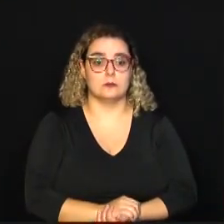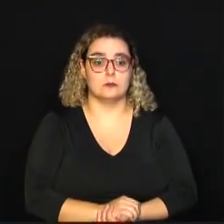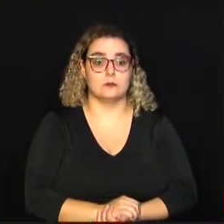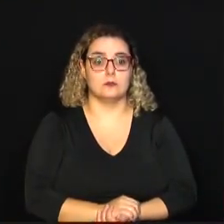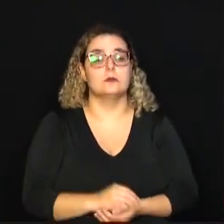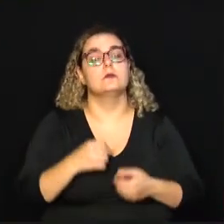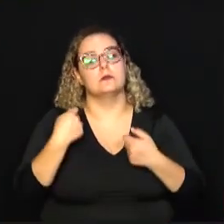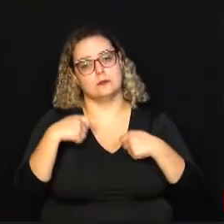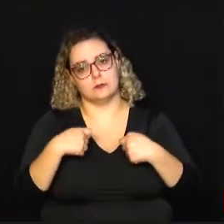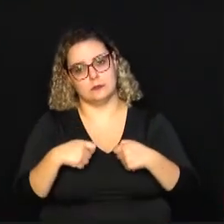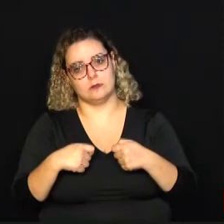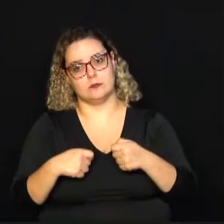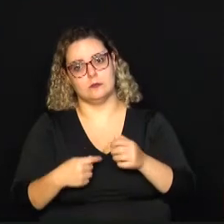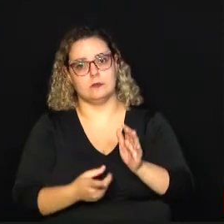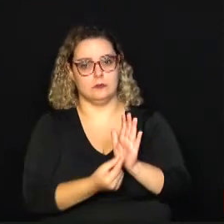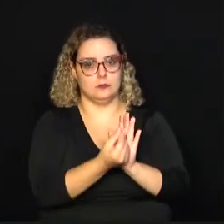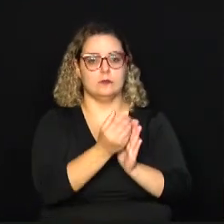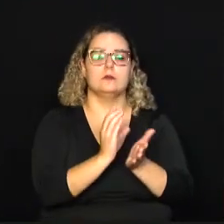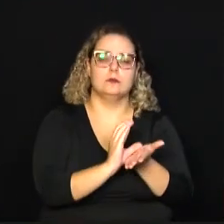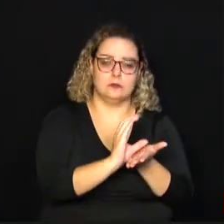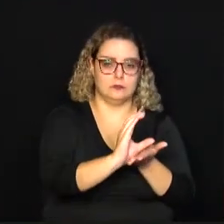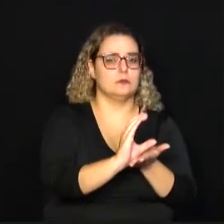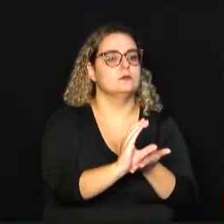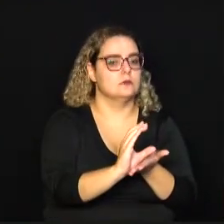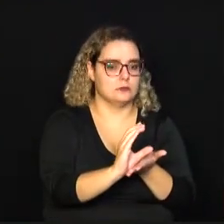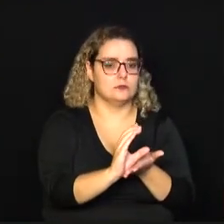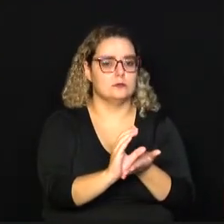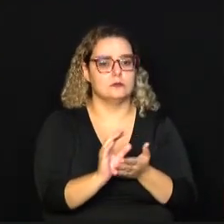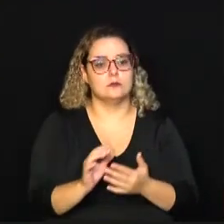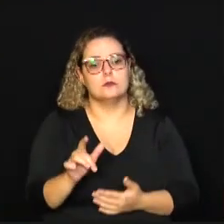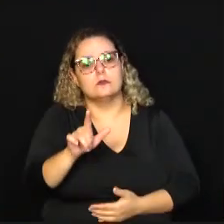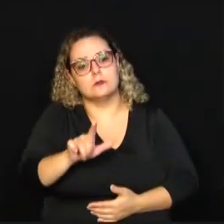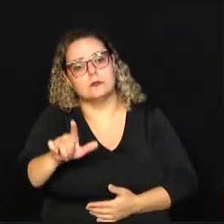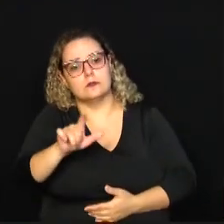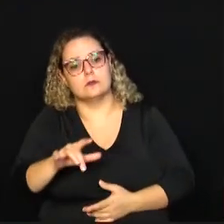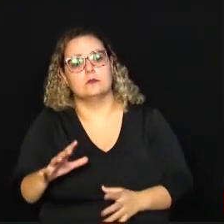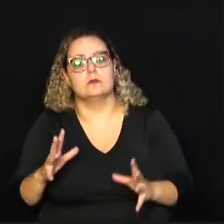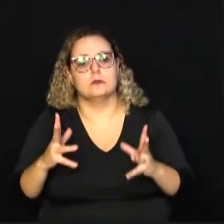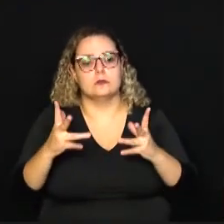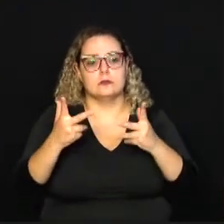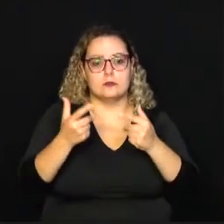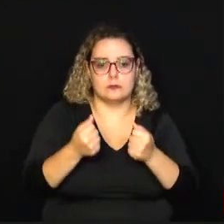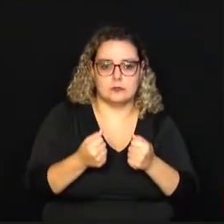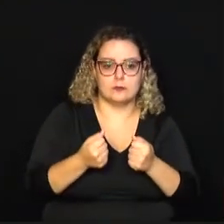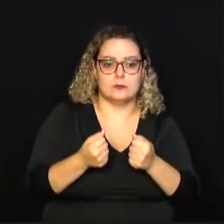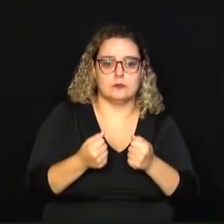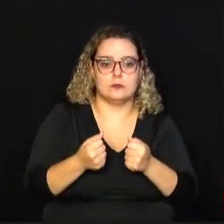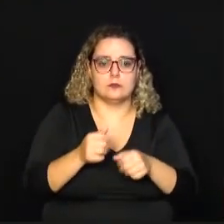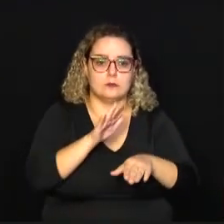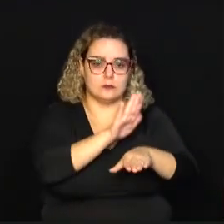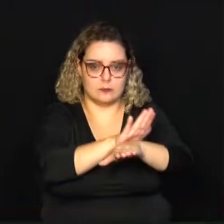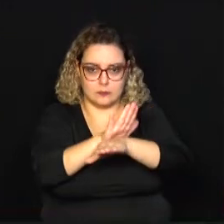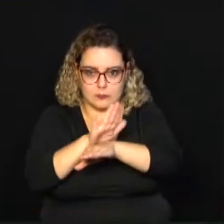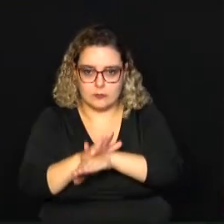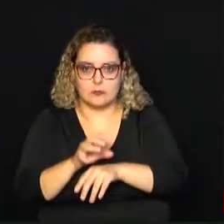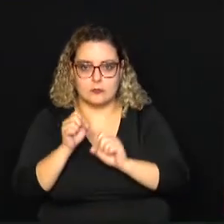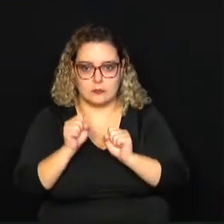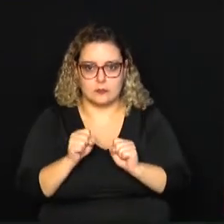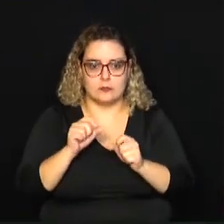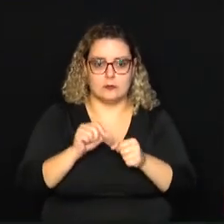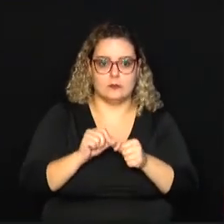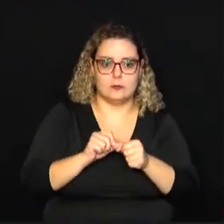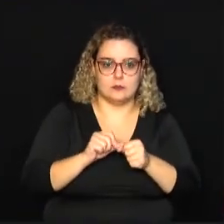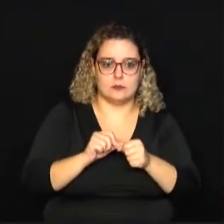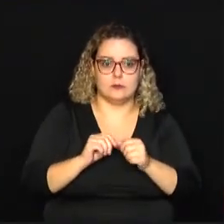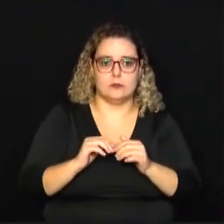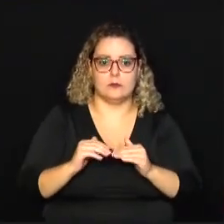investimentos significativos, né? É claro que a cooperação que puder ser feita para aumentar a capacidade